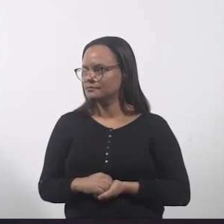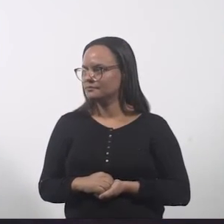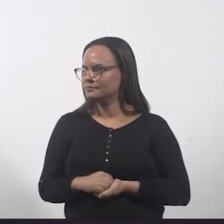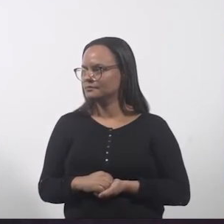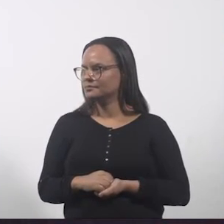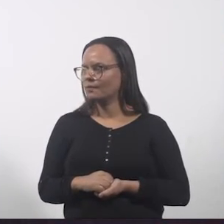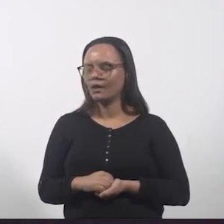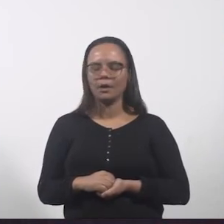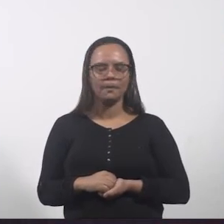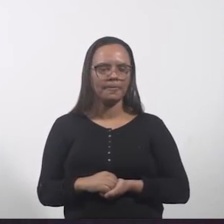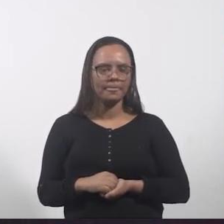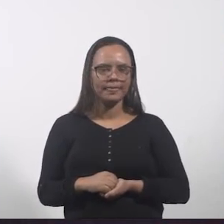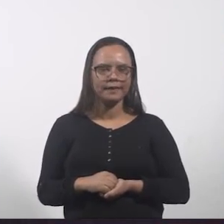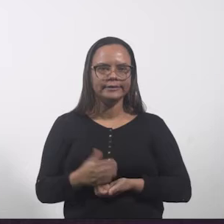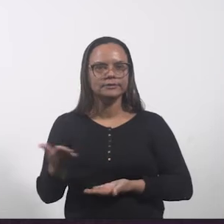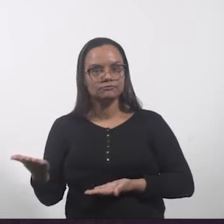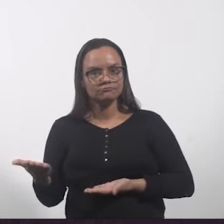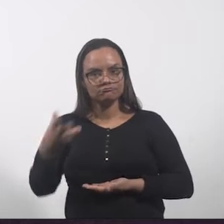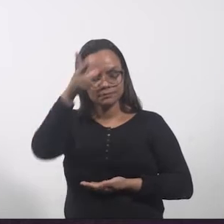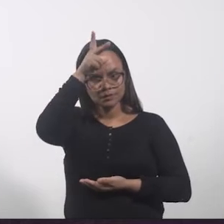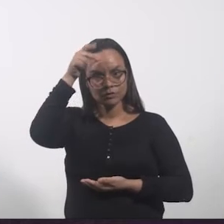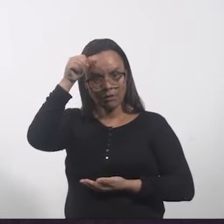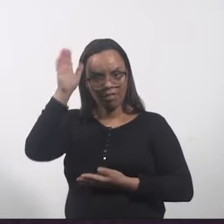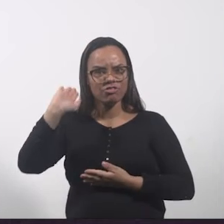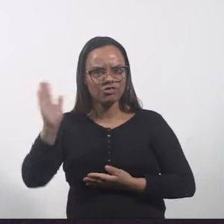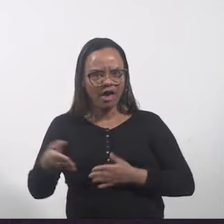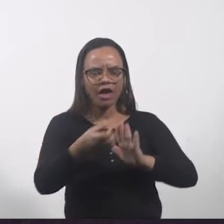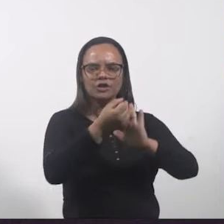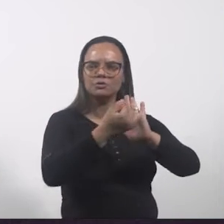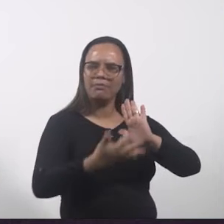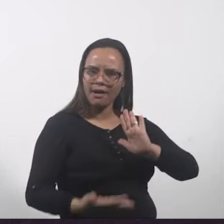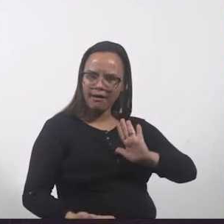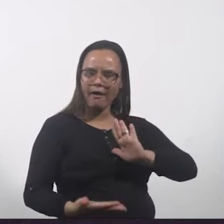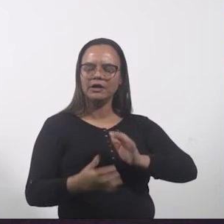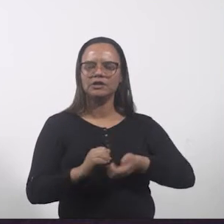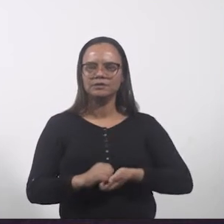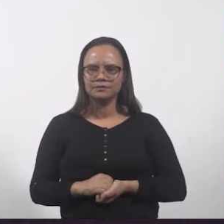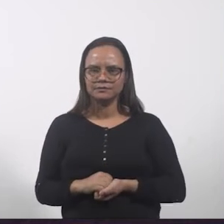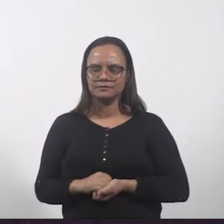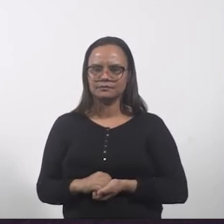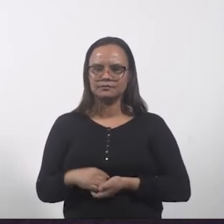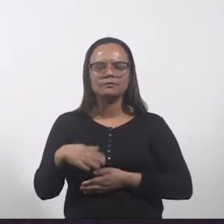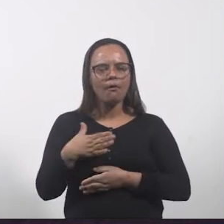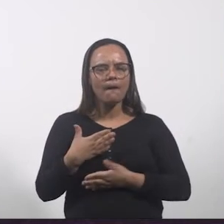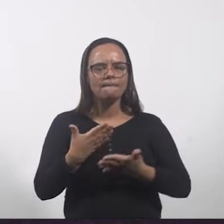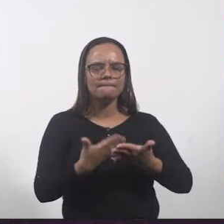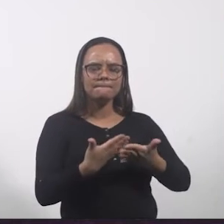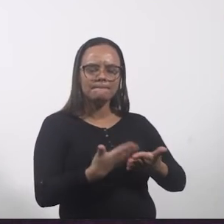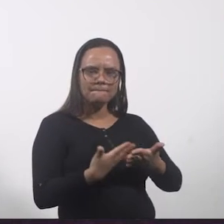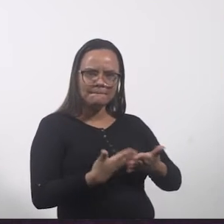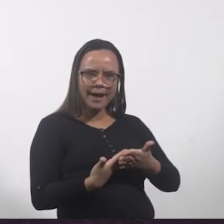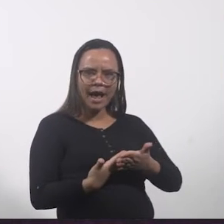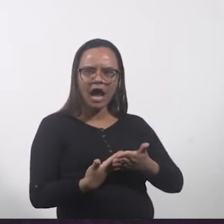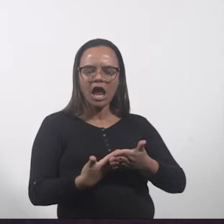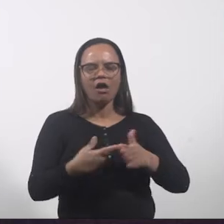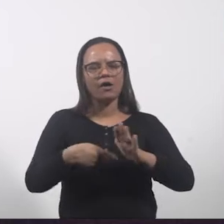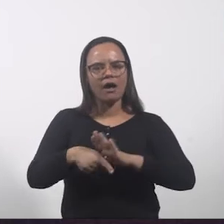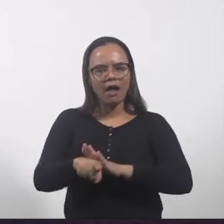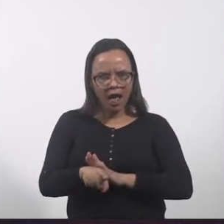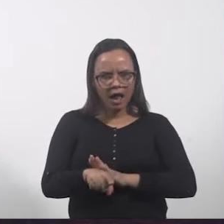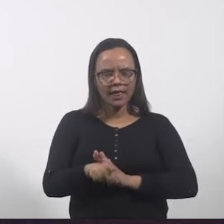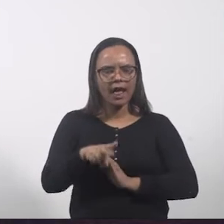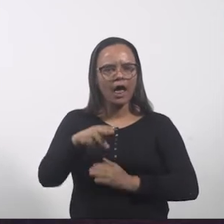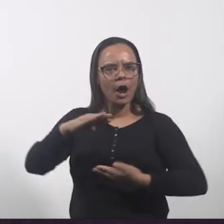Bom, prefeito, como então foi aqui colocado pela doutora Paula, o estudo realizado pela Vigilância